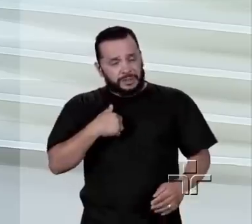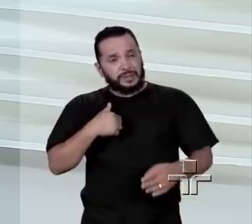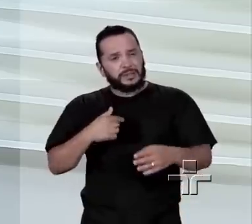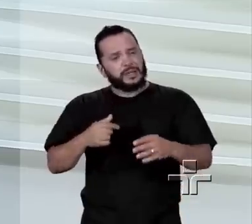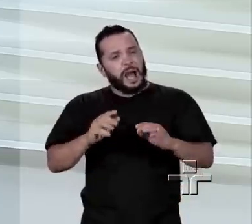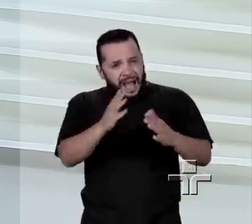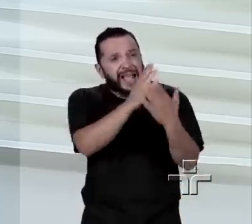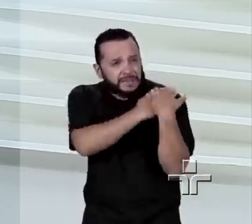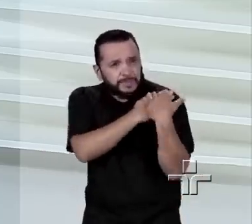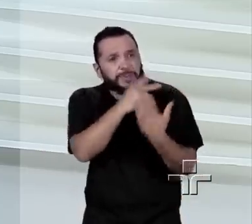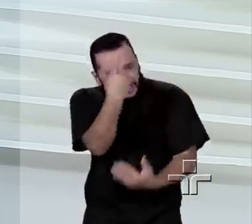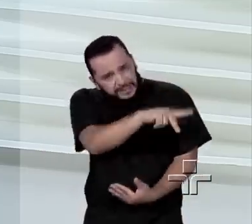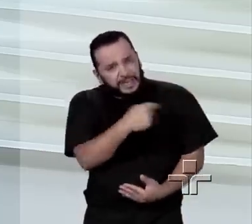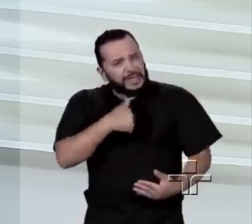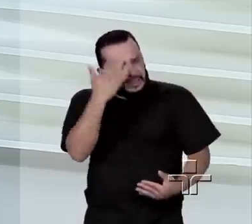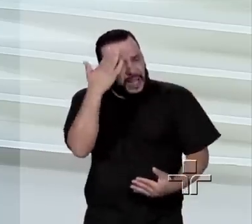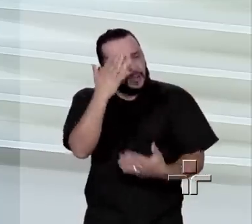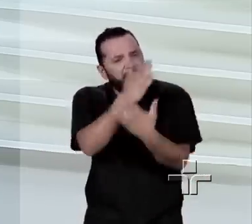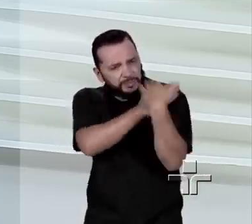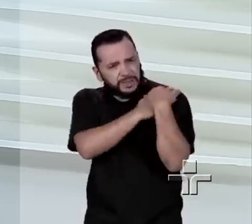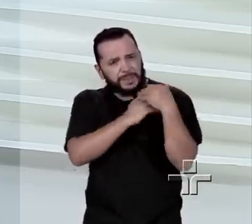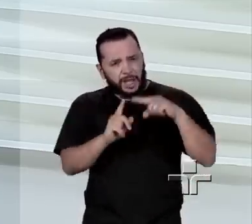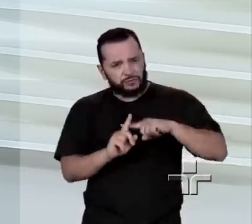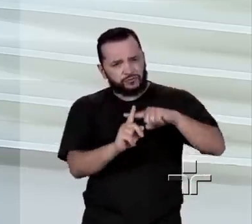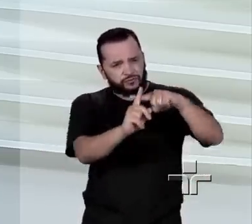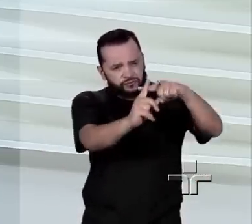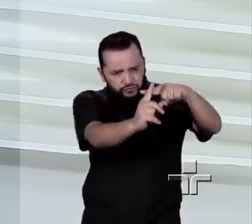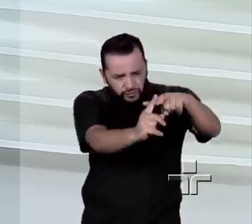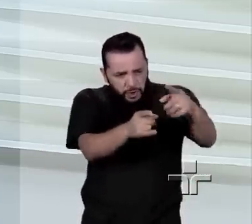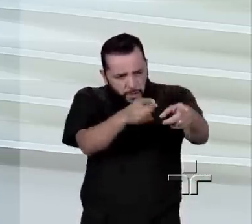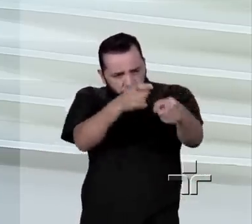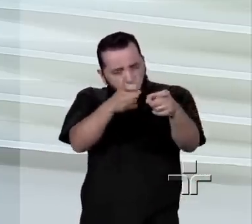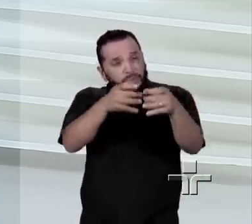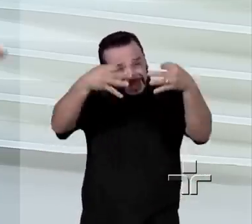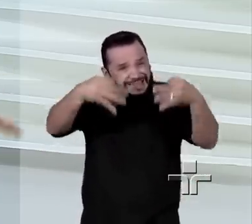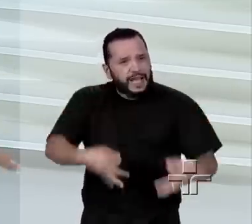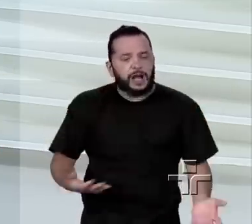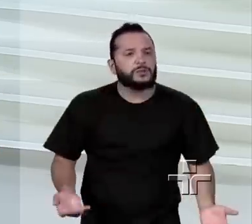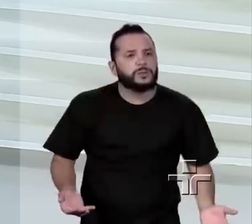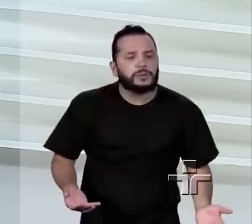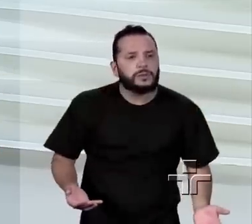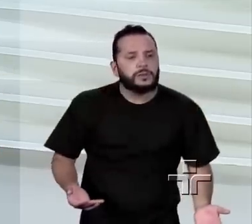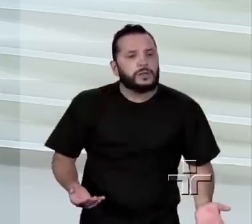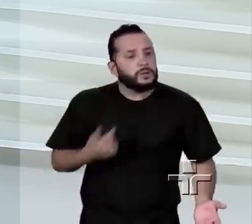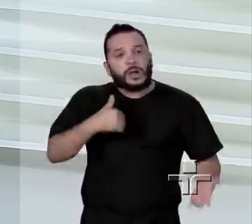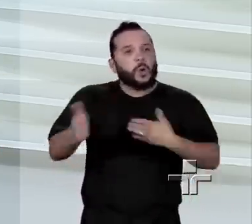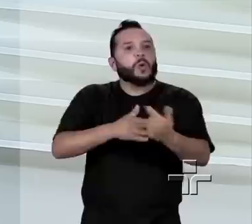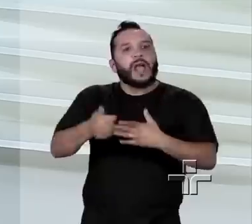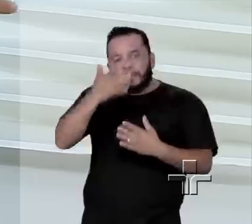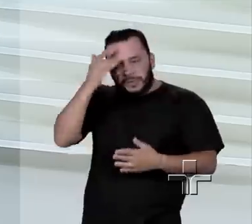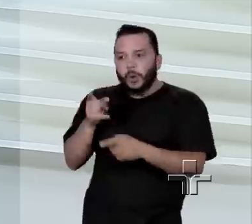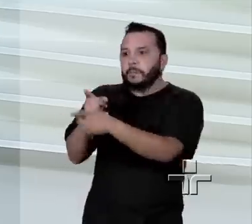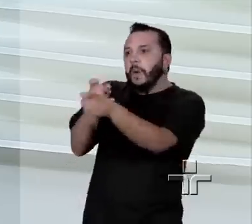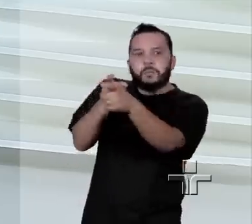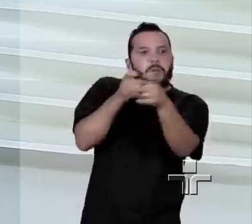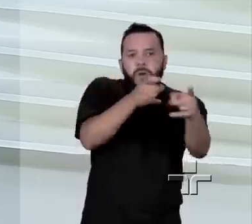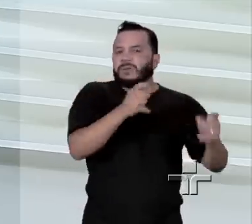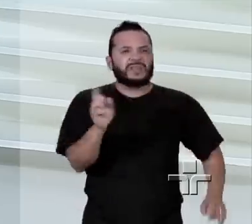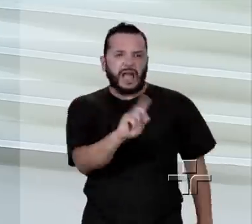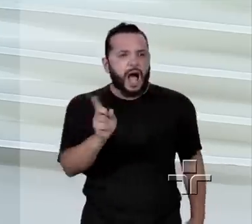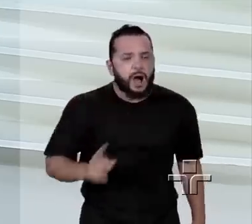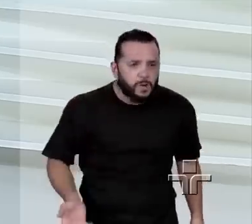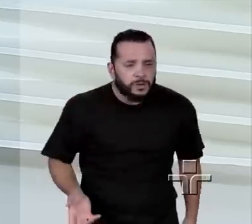responsabilidade recai sobre ele, policial. A conduta é individualizada, ninguém vai lá procurar o governador que numa campanha...